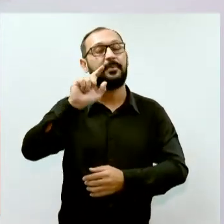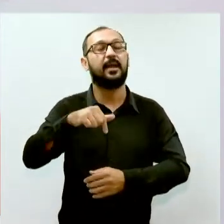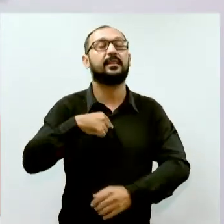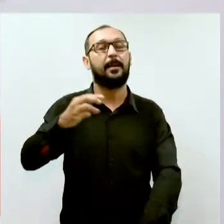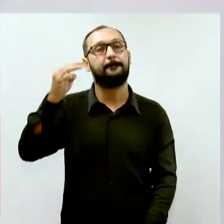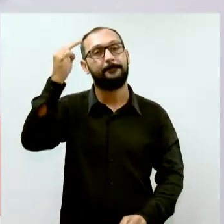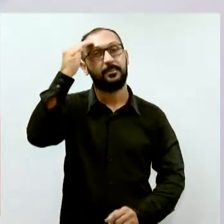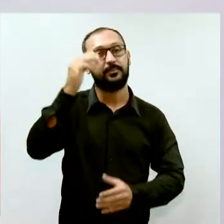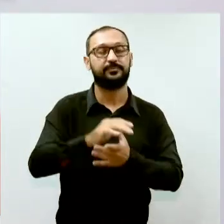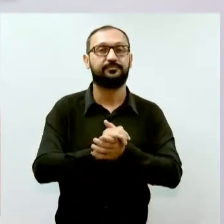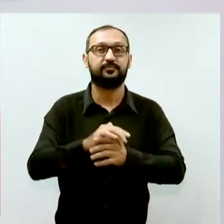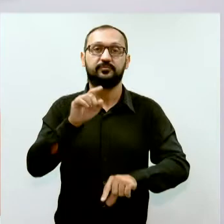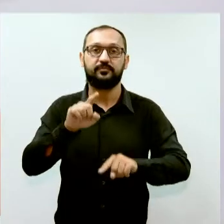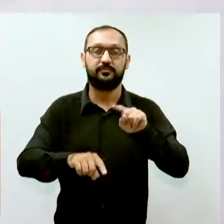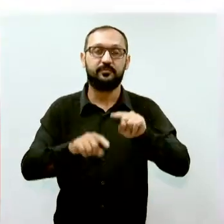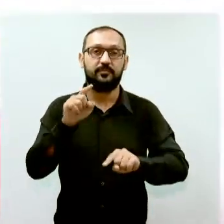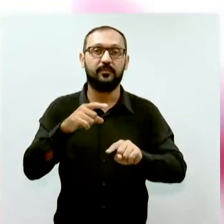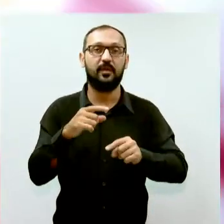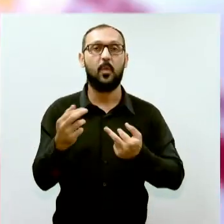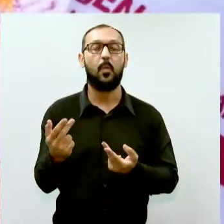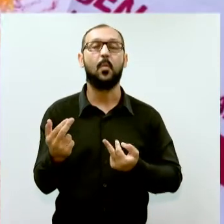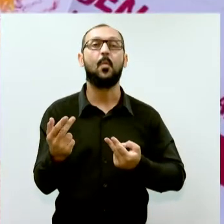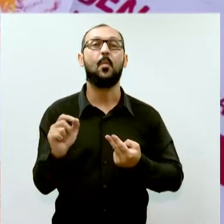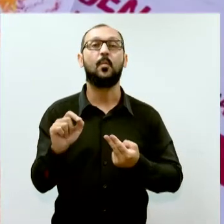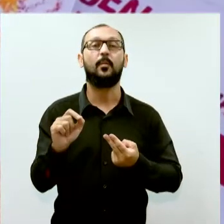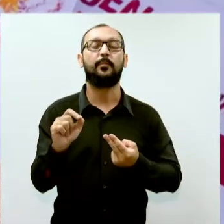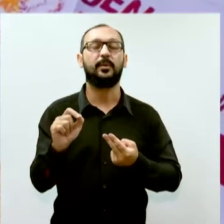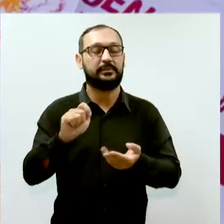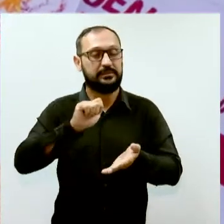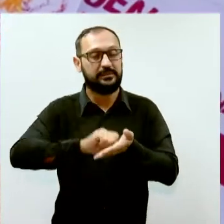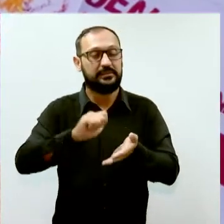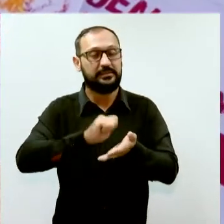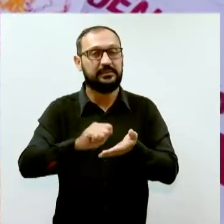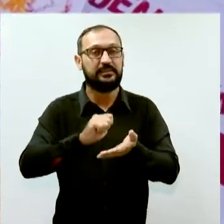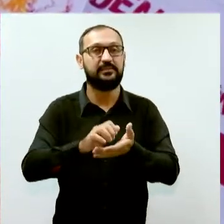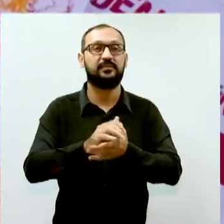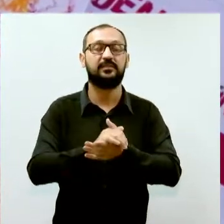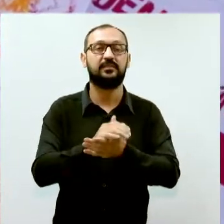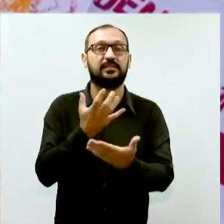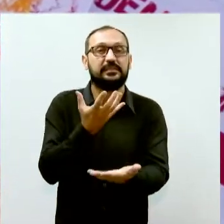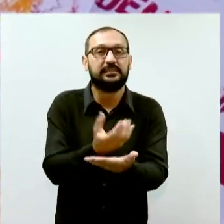memória. E a produção de um material didático como esse, ele registra e